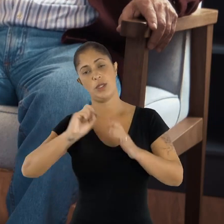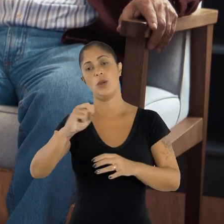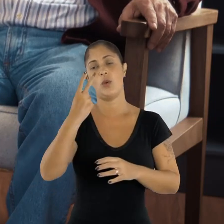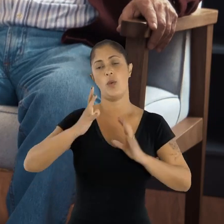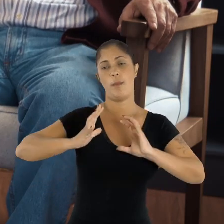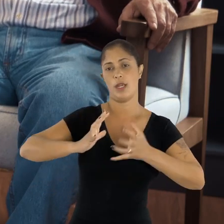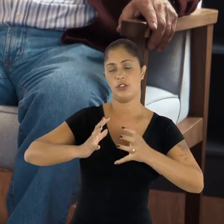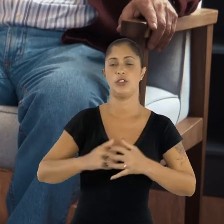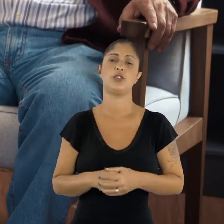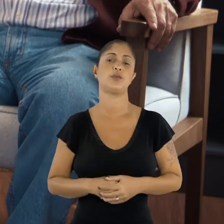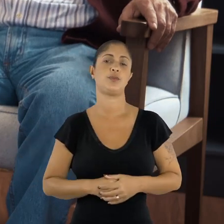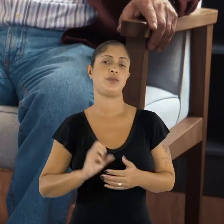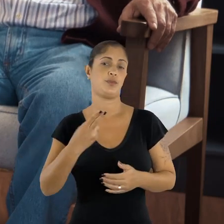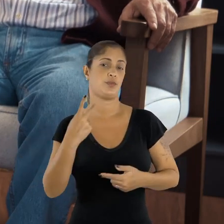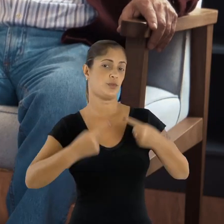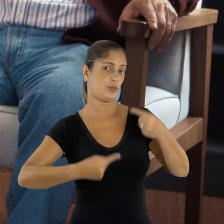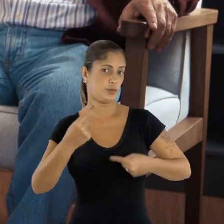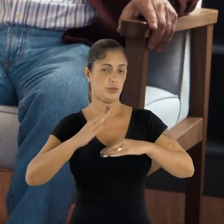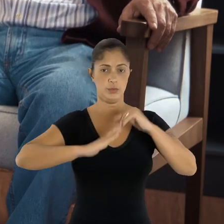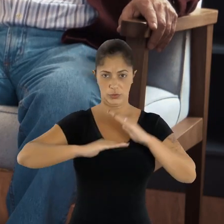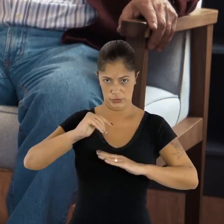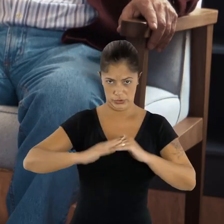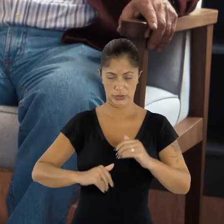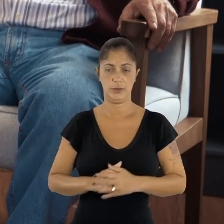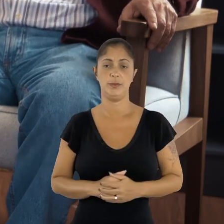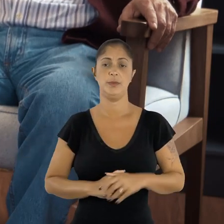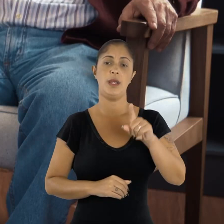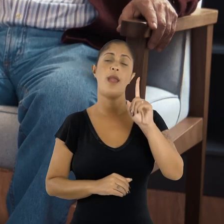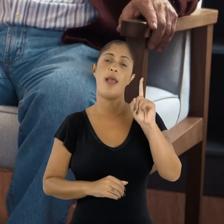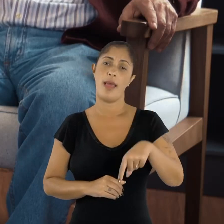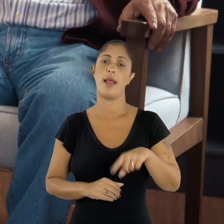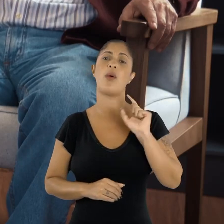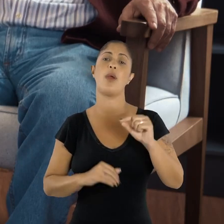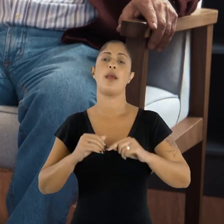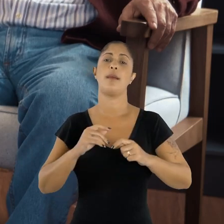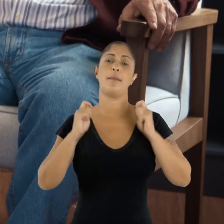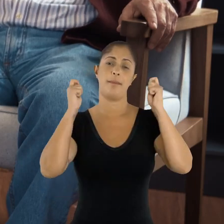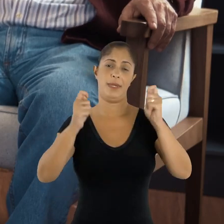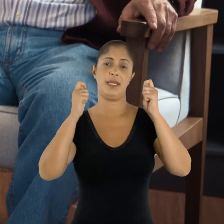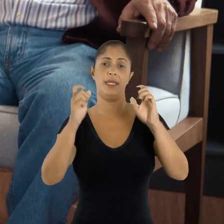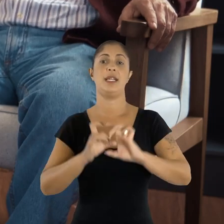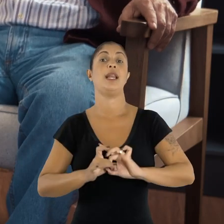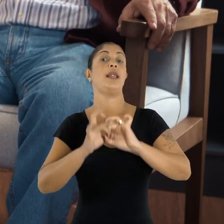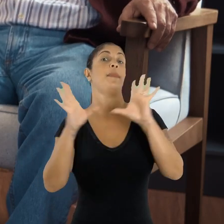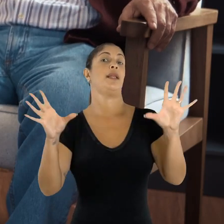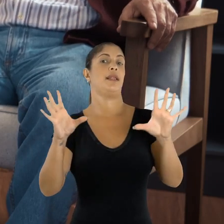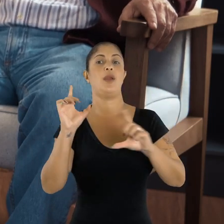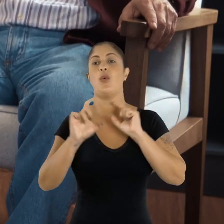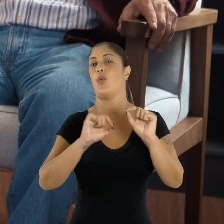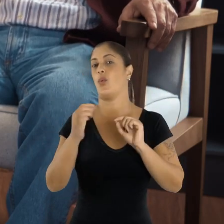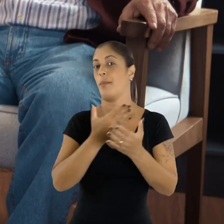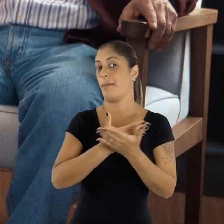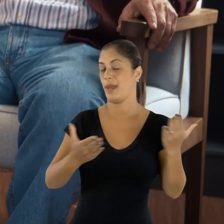no sindical, ou no partido, ou como políticos profissionais, eles eram militantes da libertação.